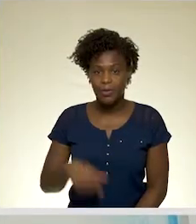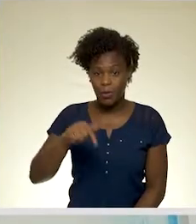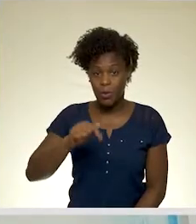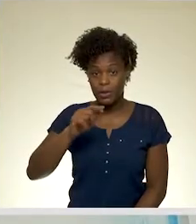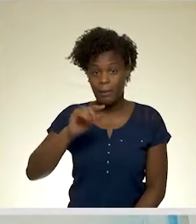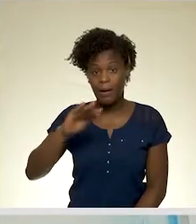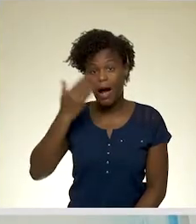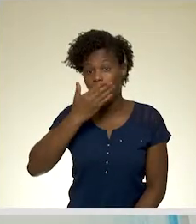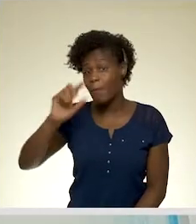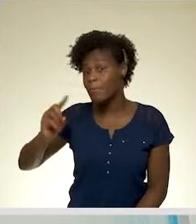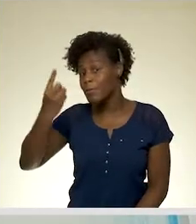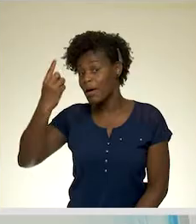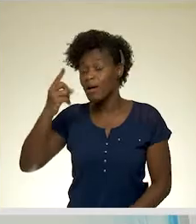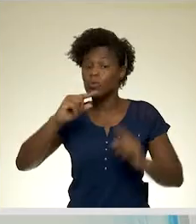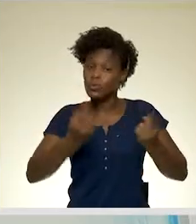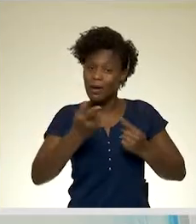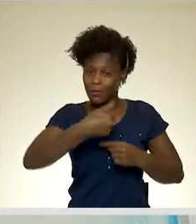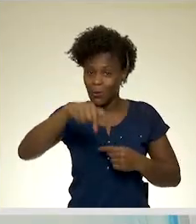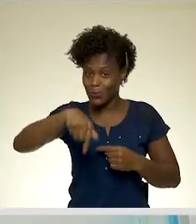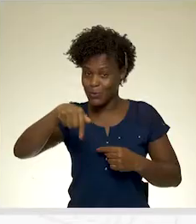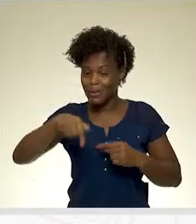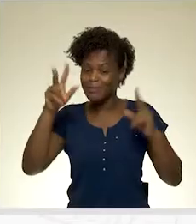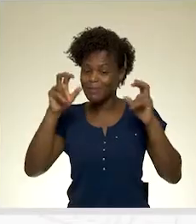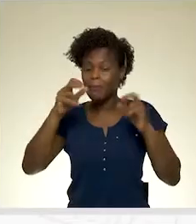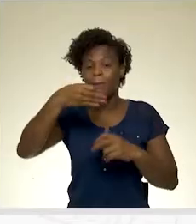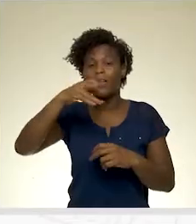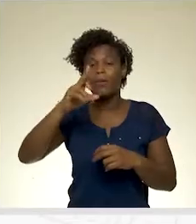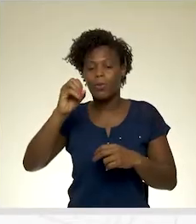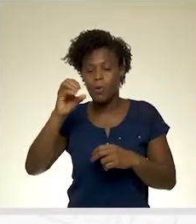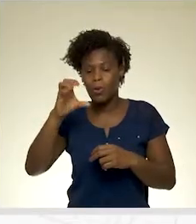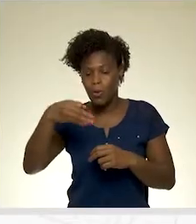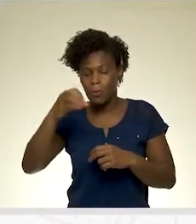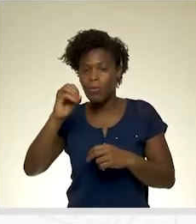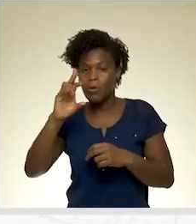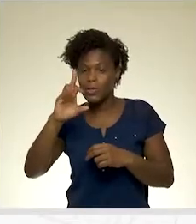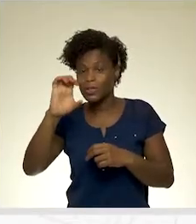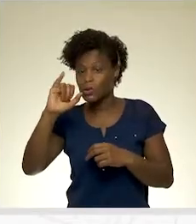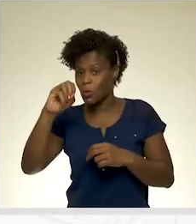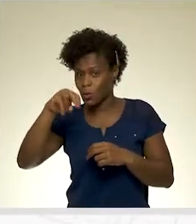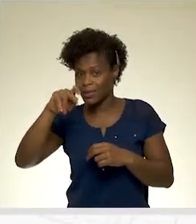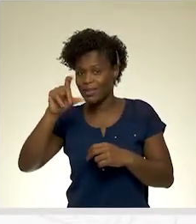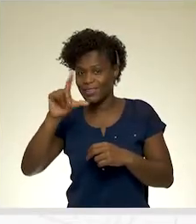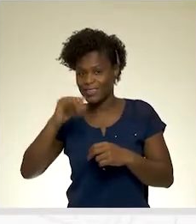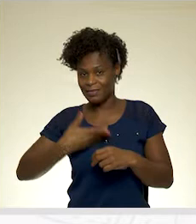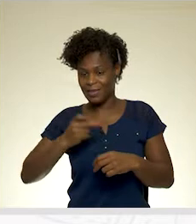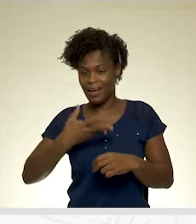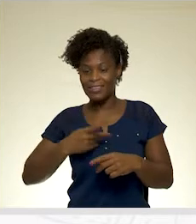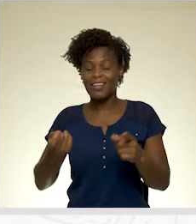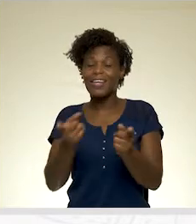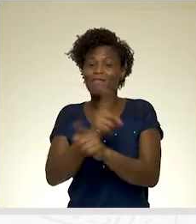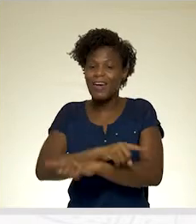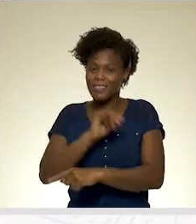Hoje é a nossa primeira aula. O nosso sumário é proporcionalidade inversa.